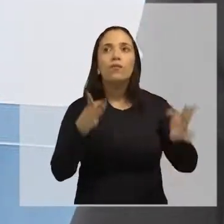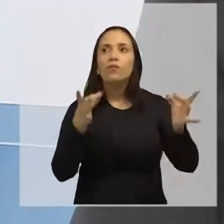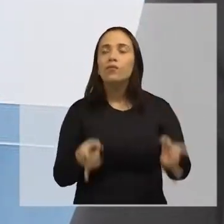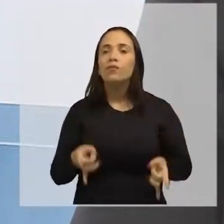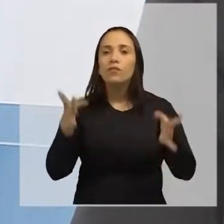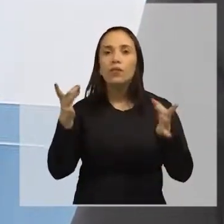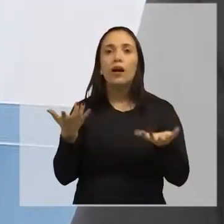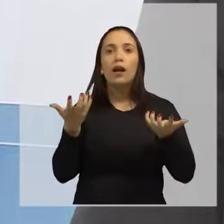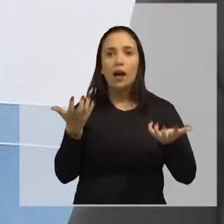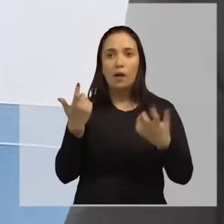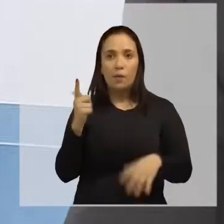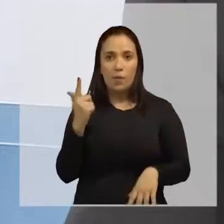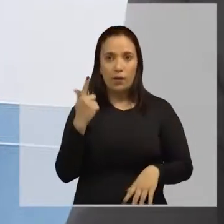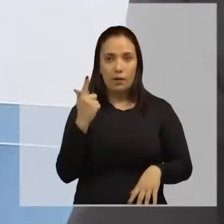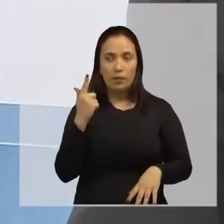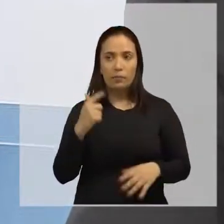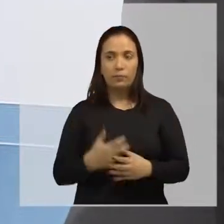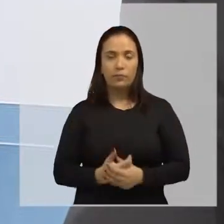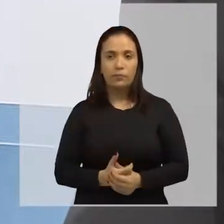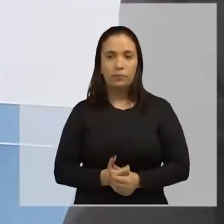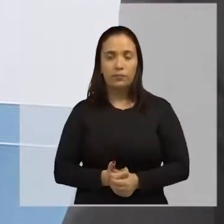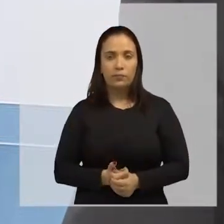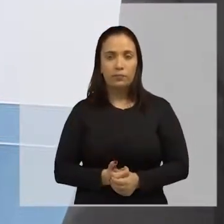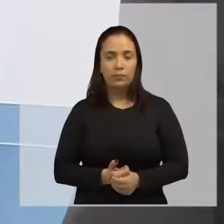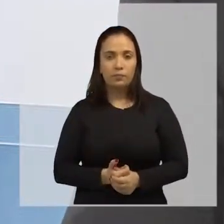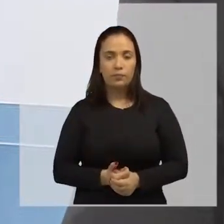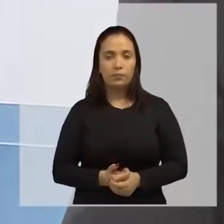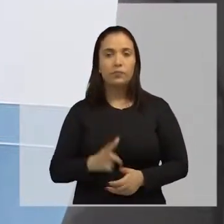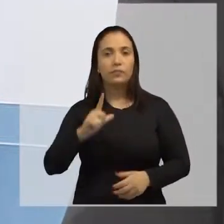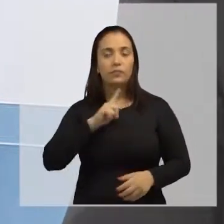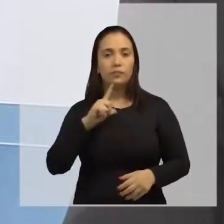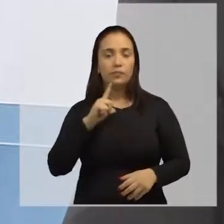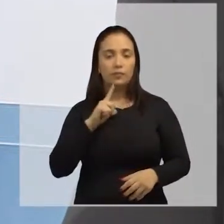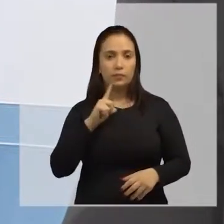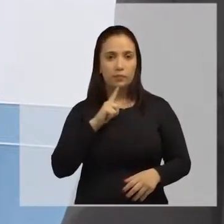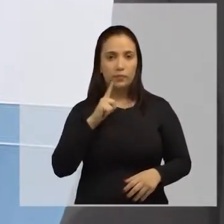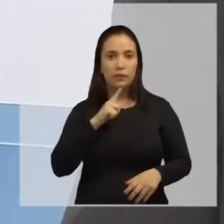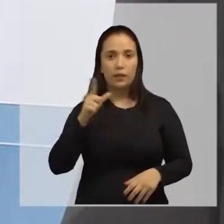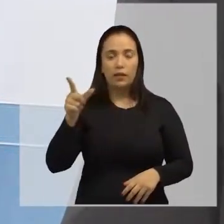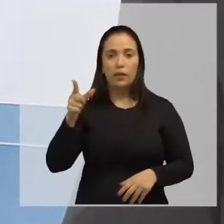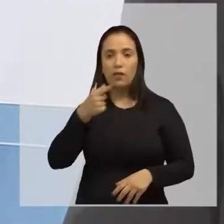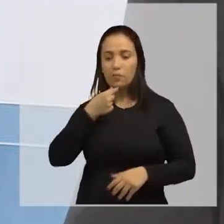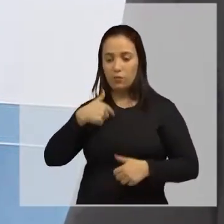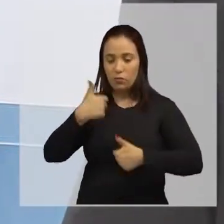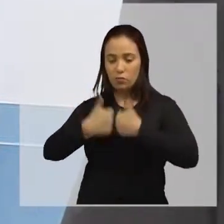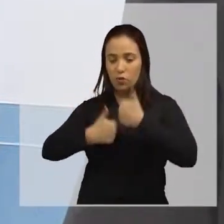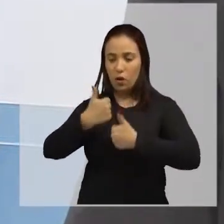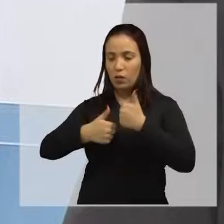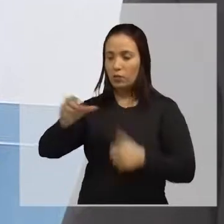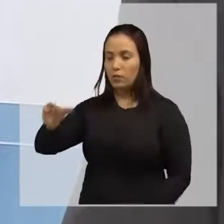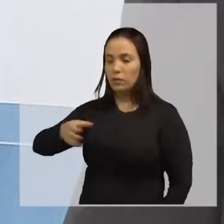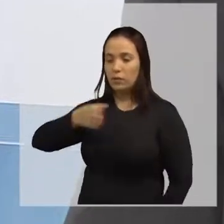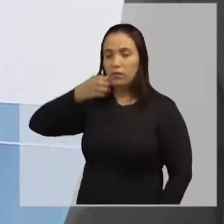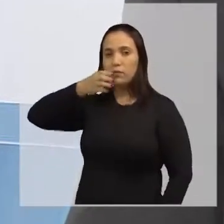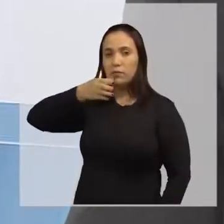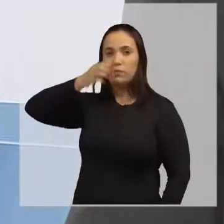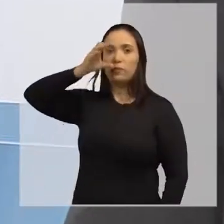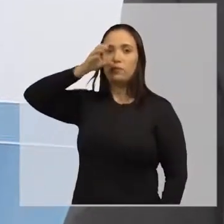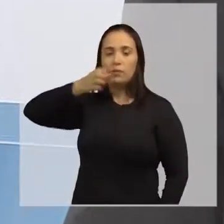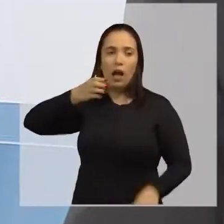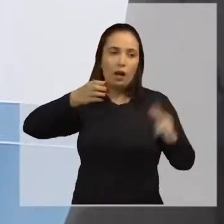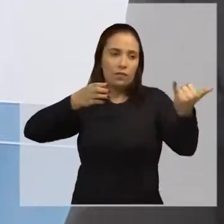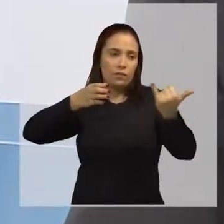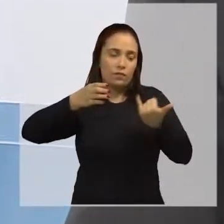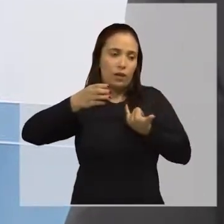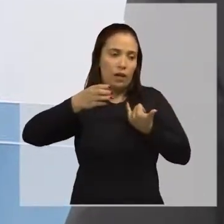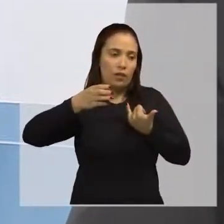Guaraná. E aí tem o Canídia, né? Querendo tomar Guaraná e o cara nega aí. Não, sou brasileiro, sou